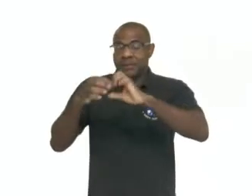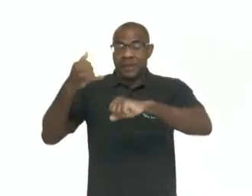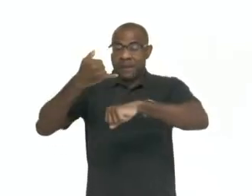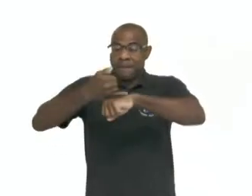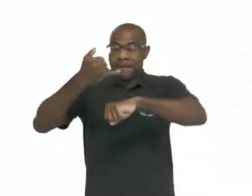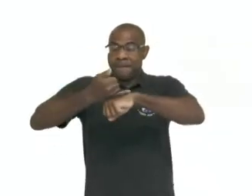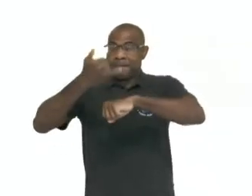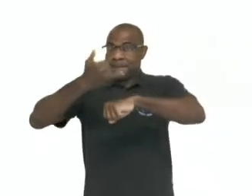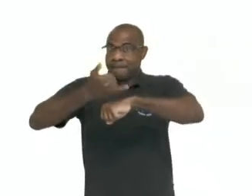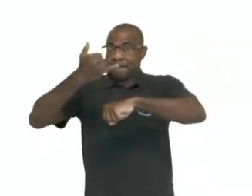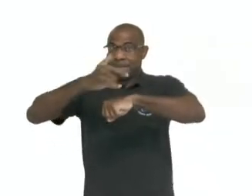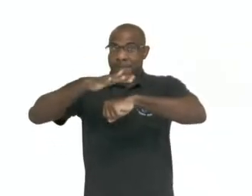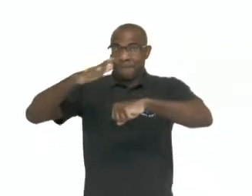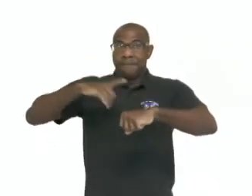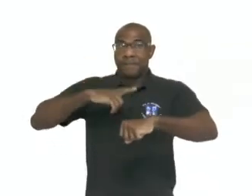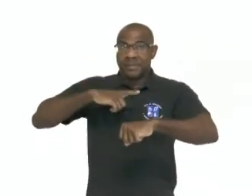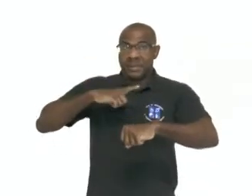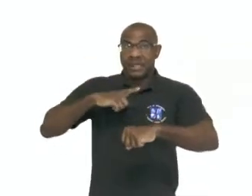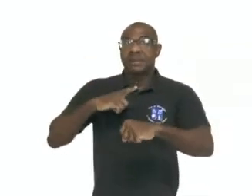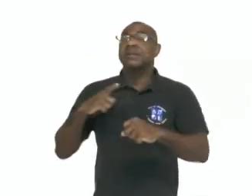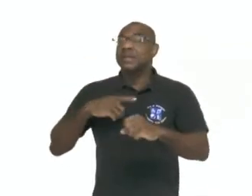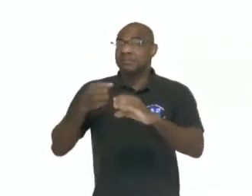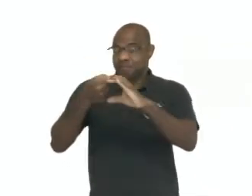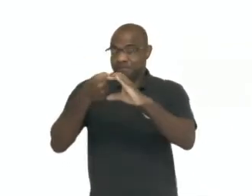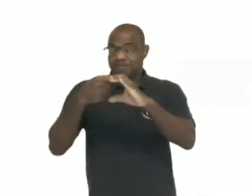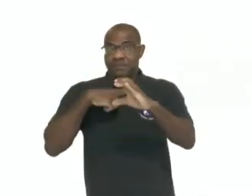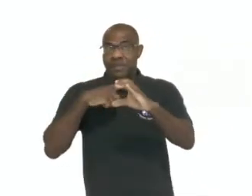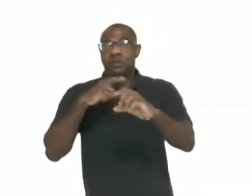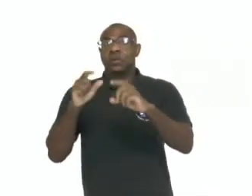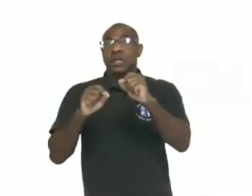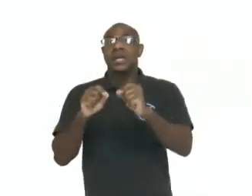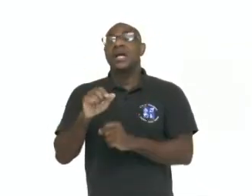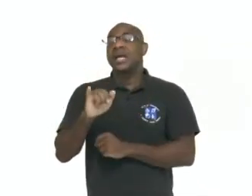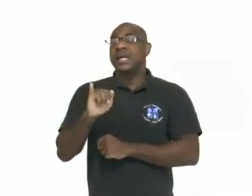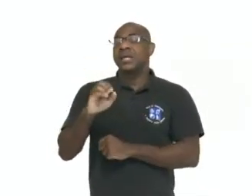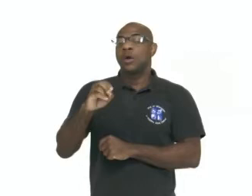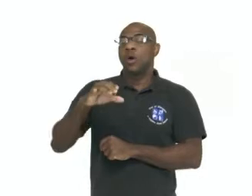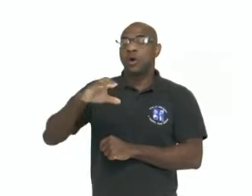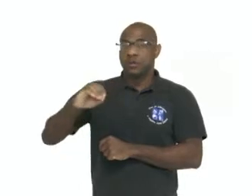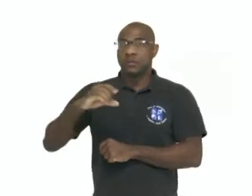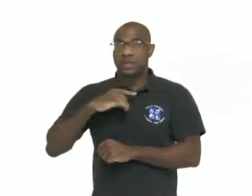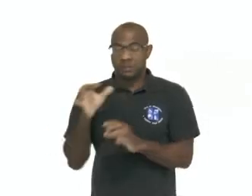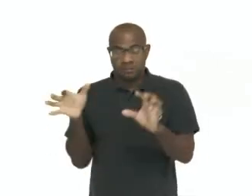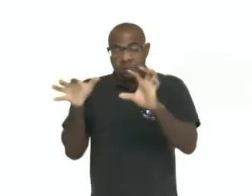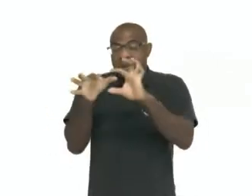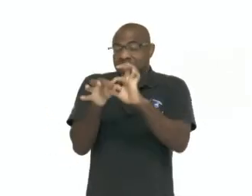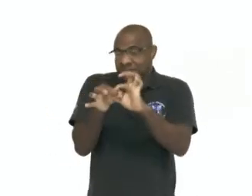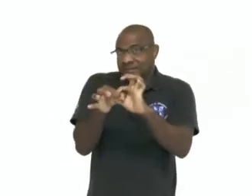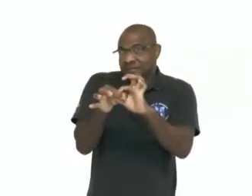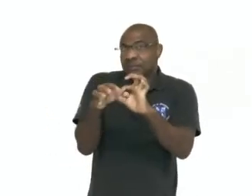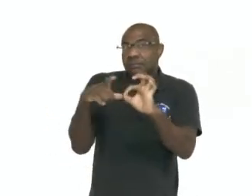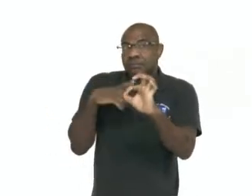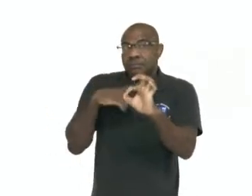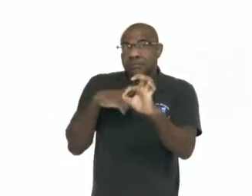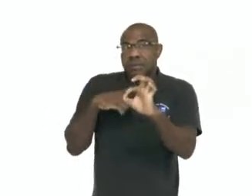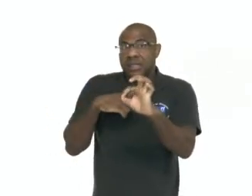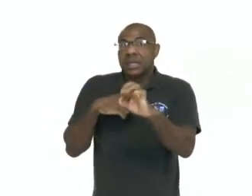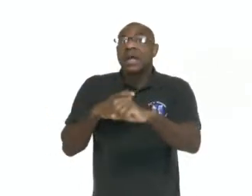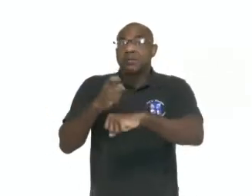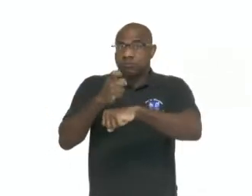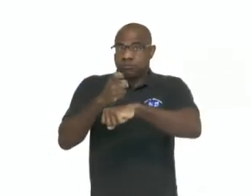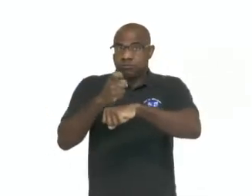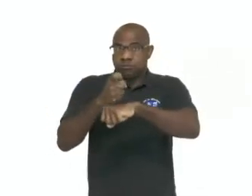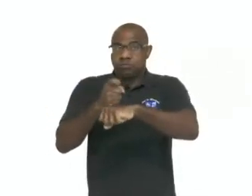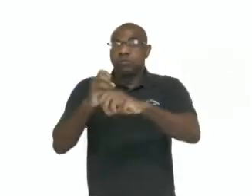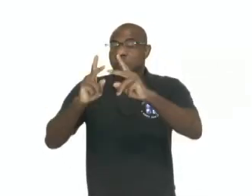eletropositividade. Possuem caráter iônico, ou seja, acontece ali entre eles uma ligação iônica, são compostos sólidos e